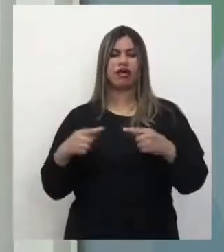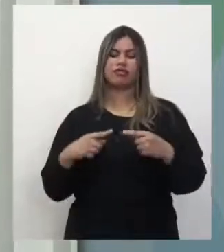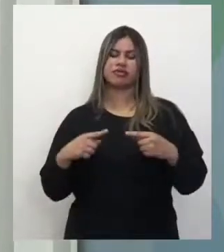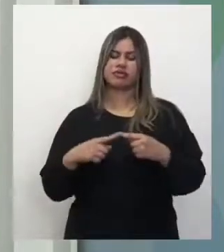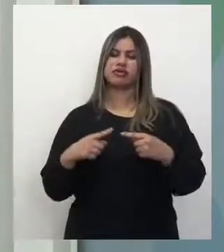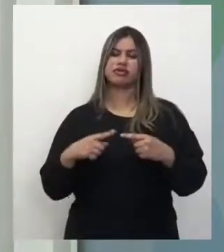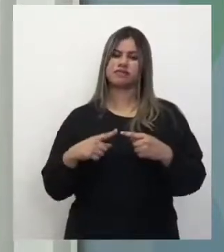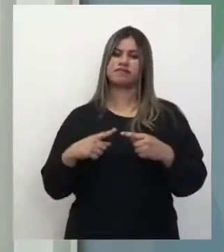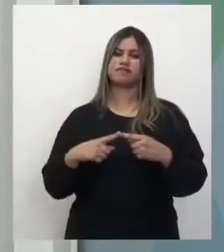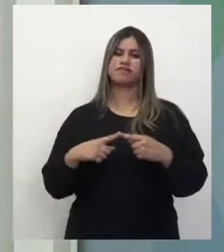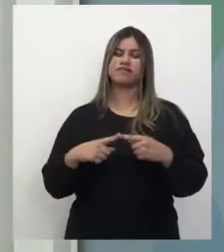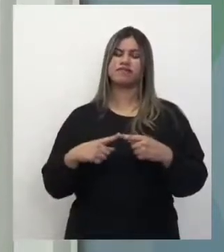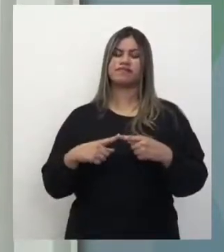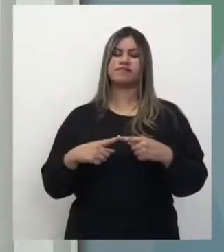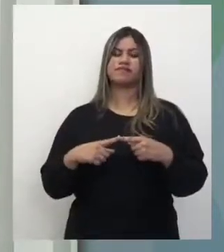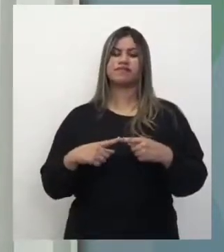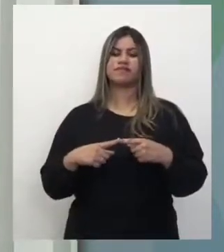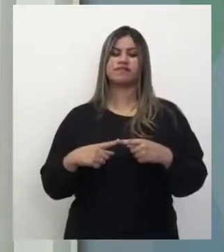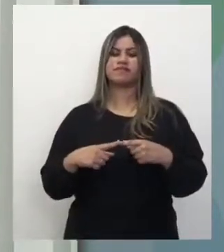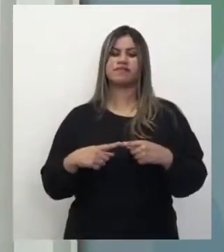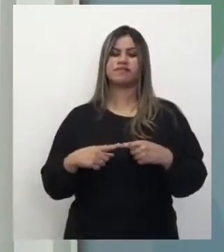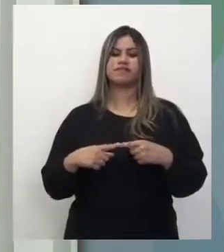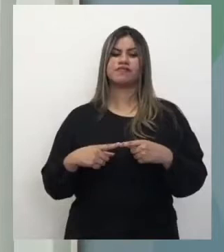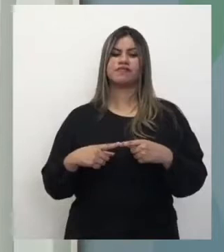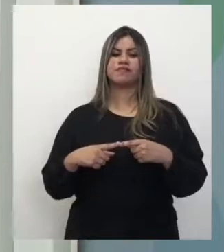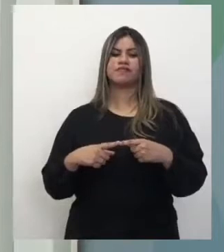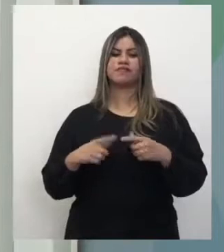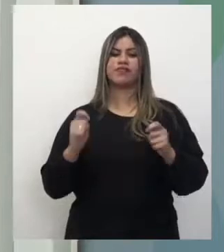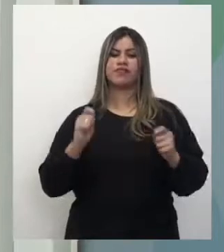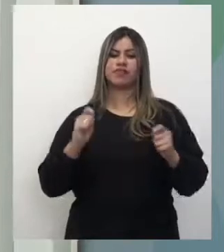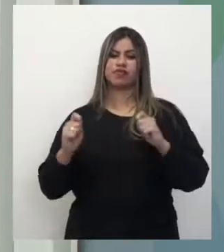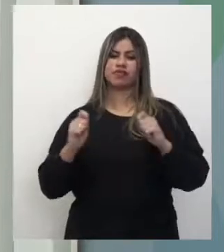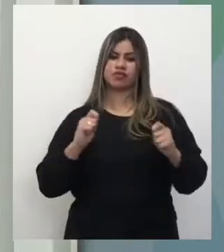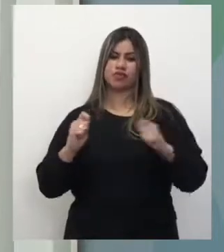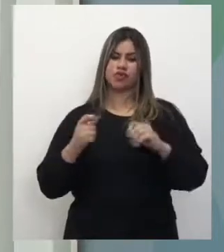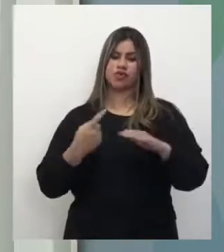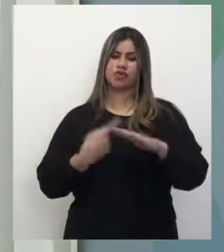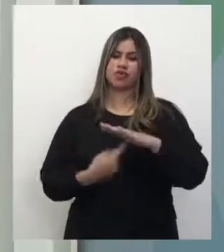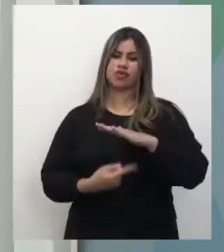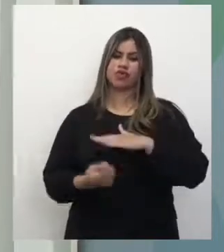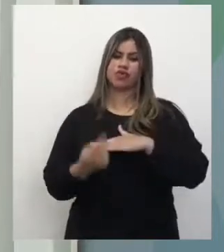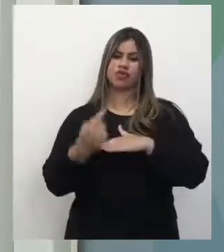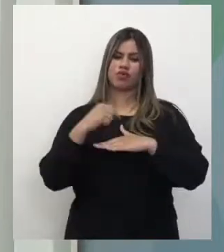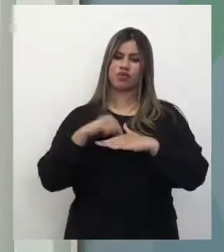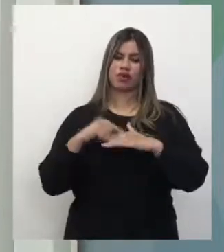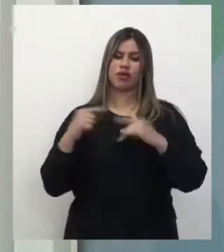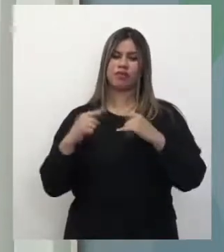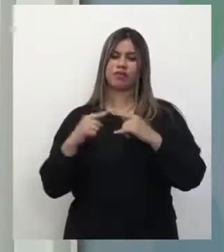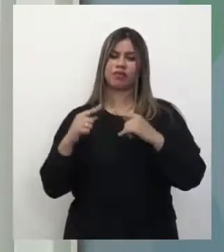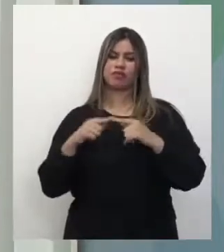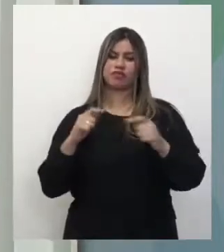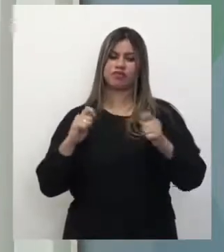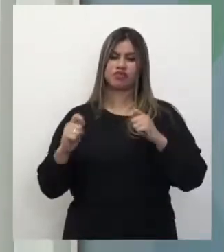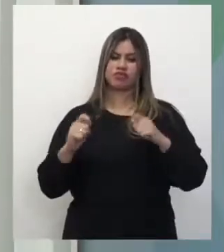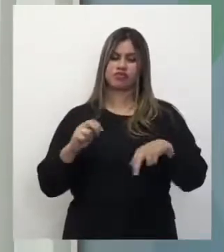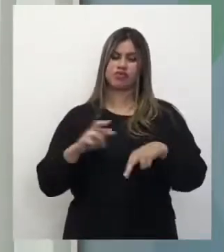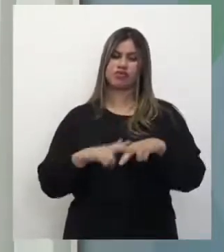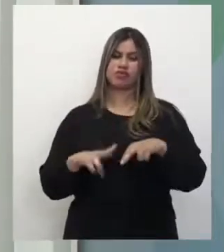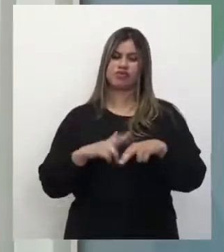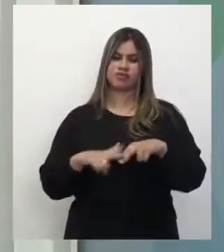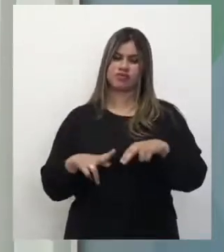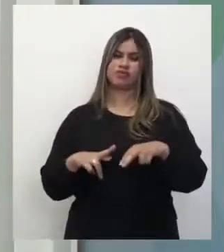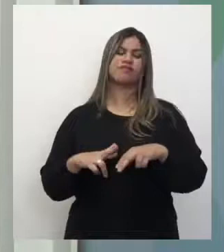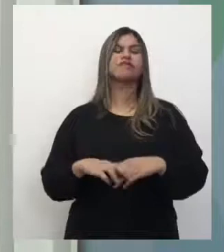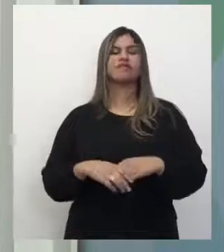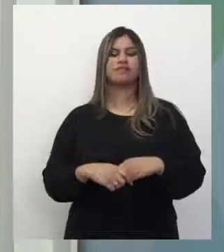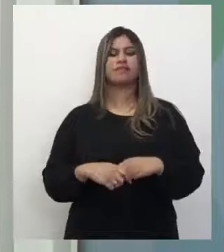dentro desse guarda-chuva, né? Do controle da subjetividade a partir do controle da sexualidade. Então esses